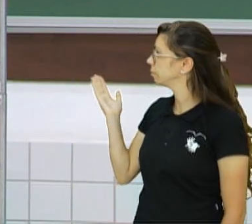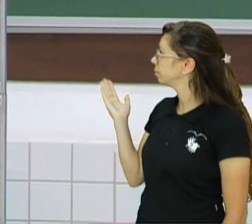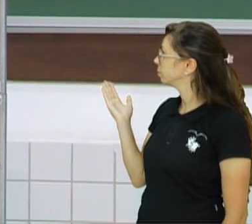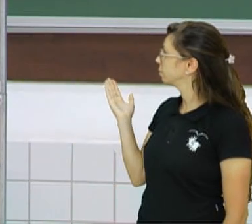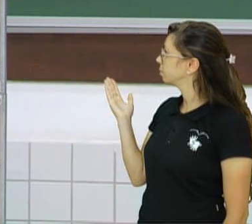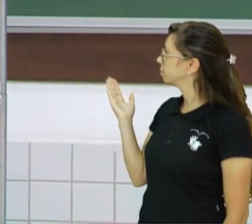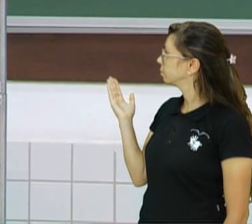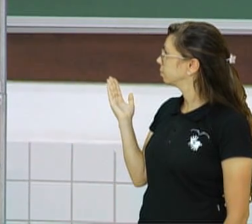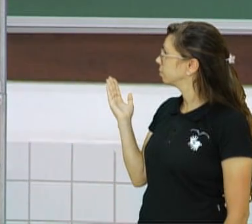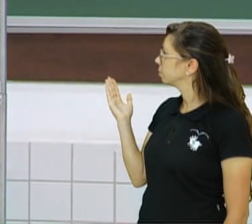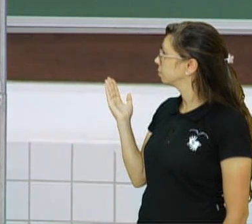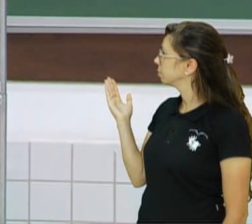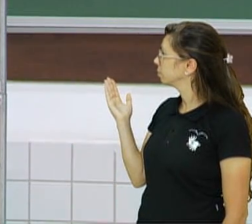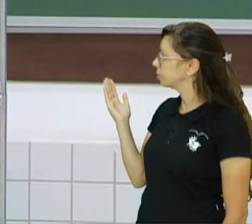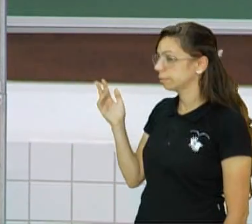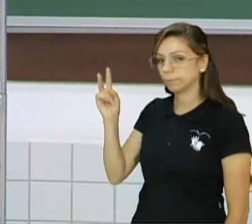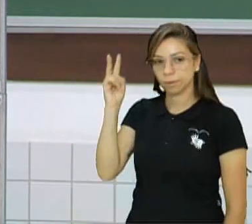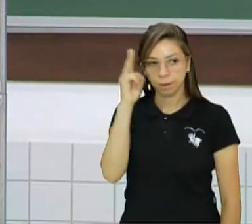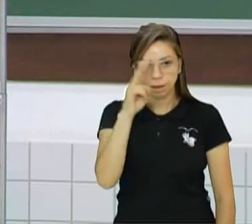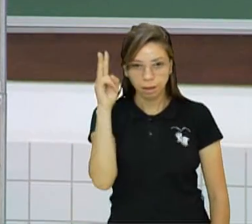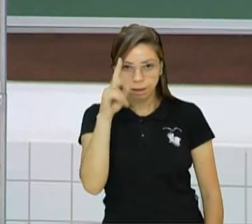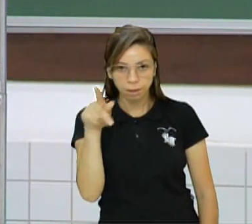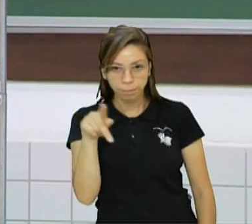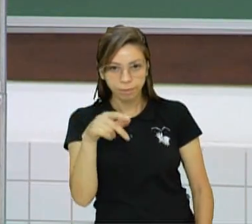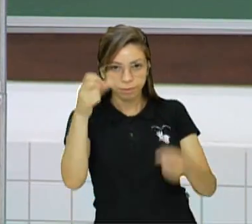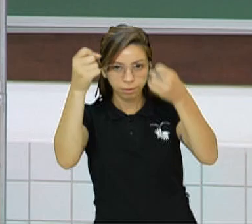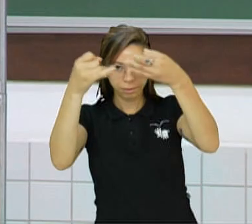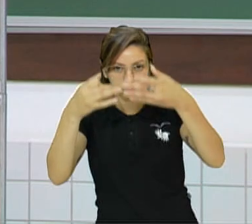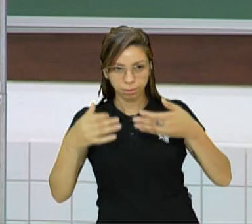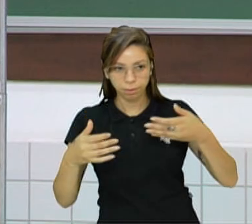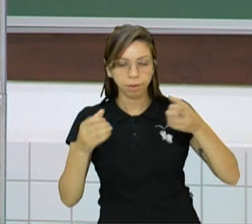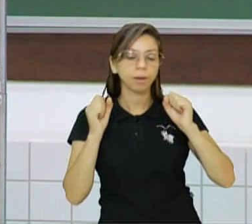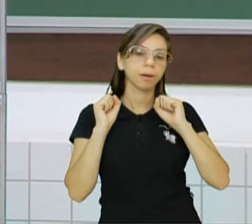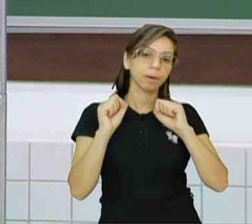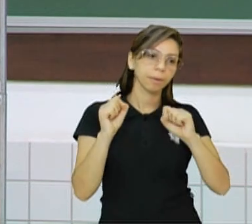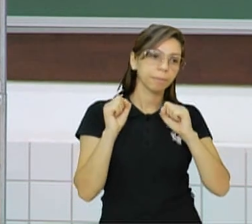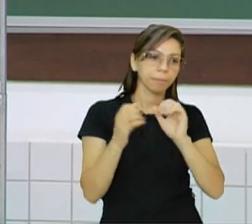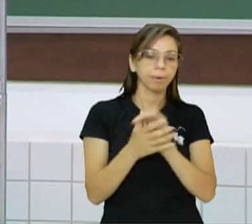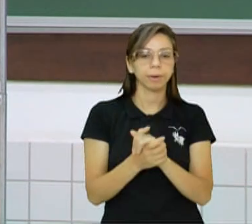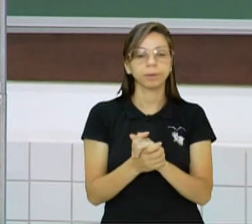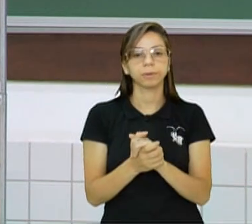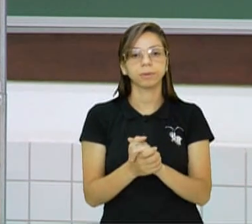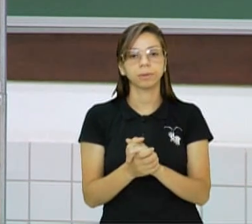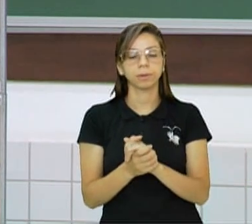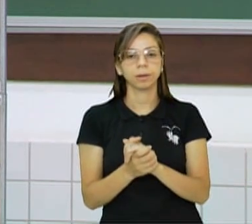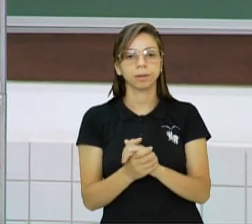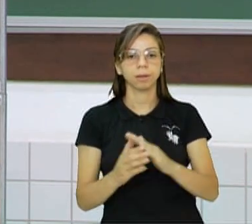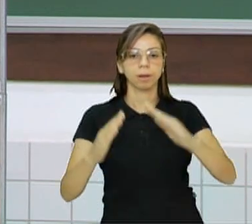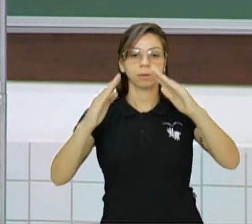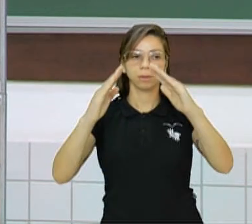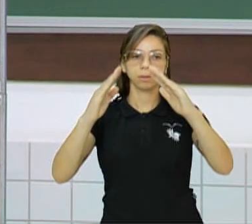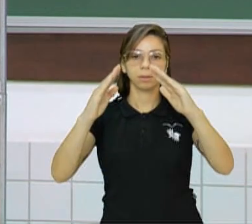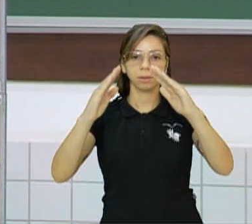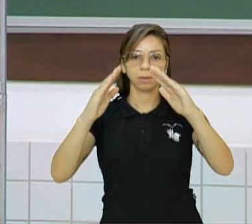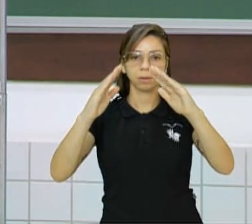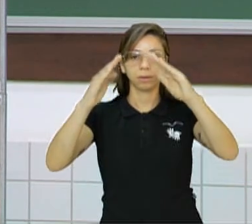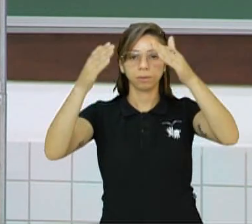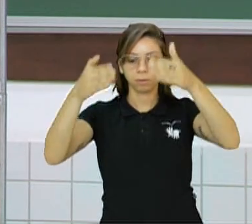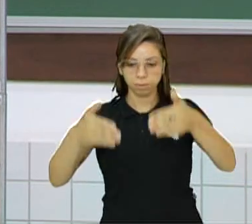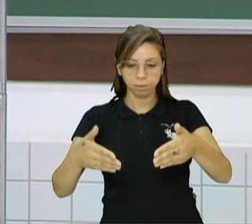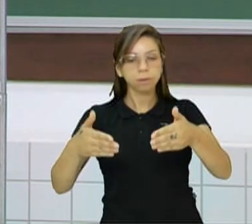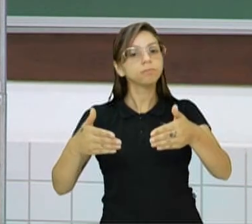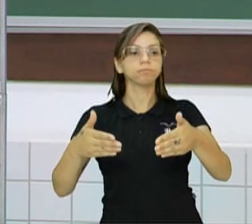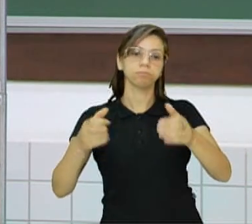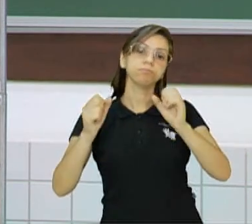montamos. Lembra que a prof explicou para vocês? Eu posso ter ele assim, eu posso ter assim, virar os